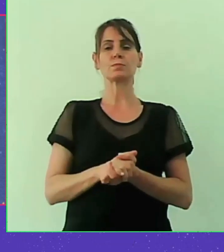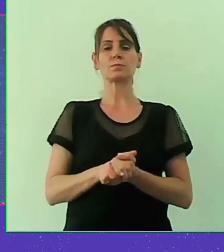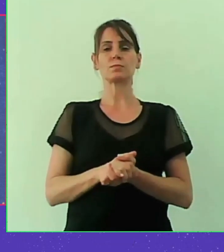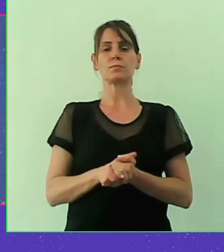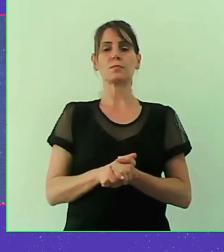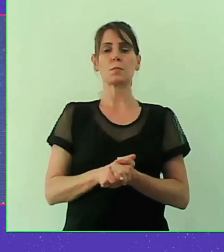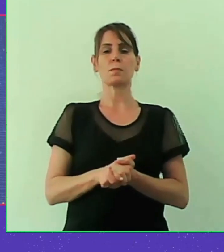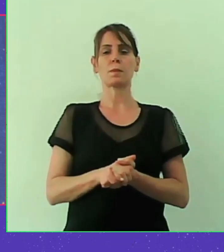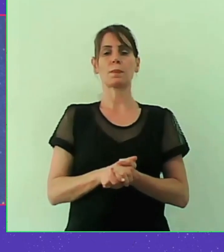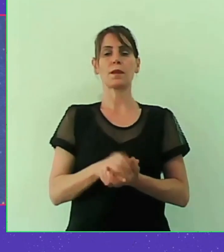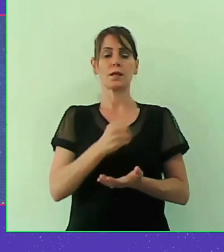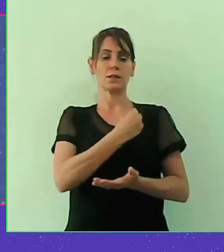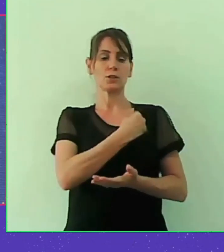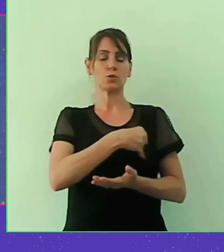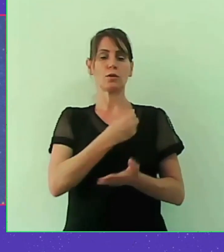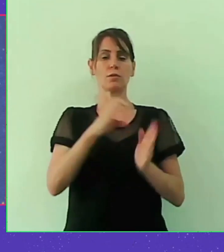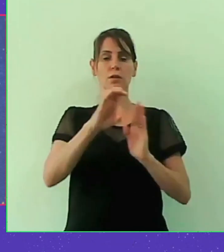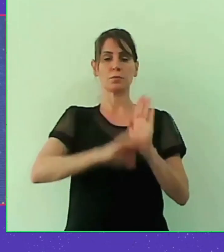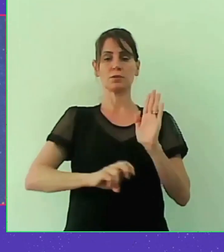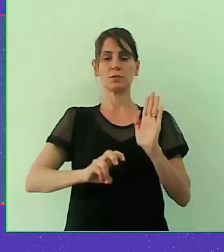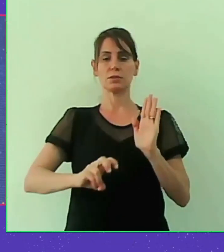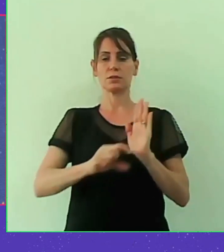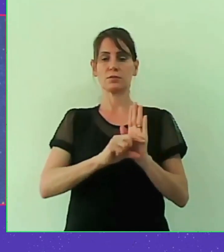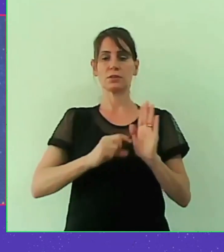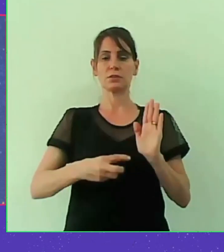versículo 39.